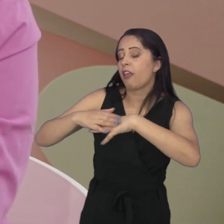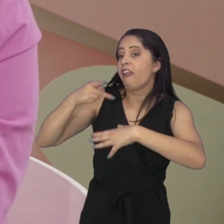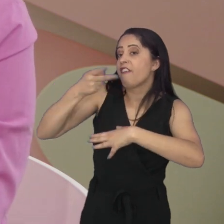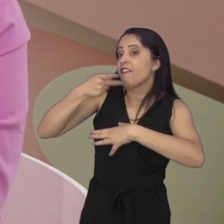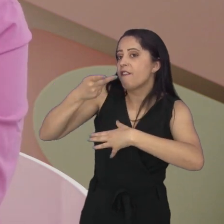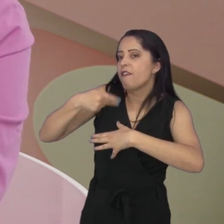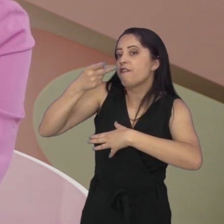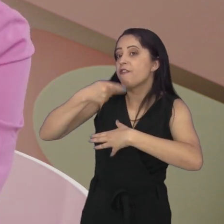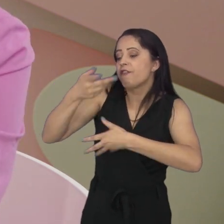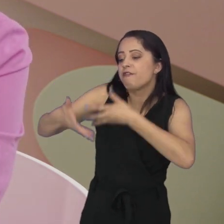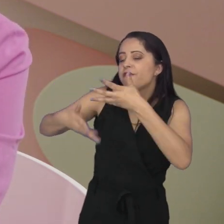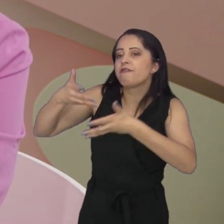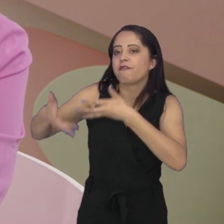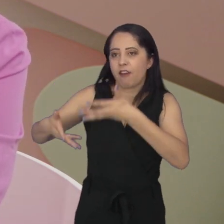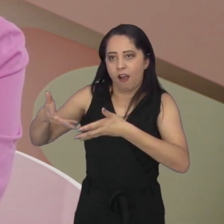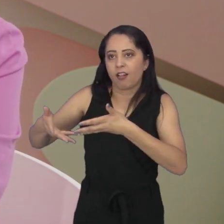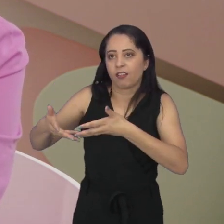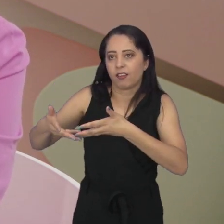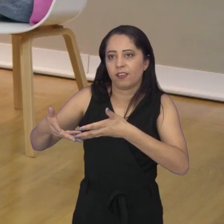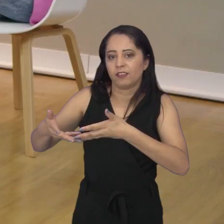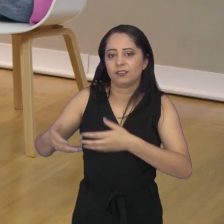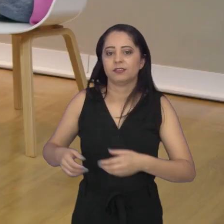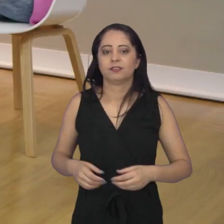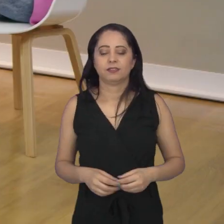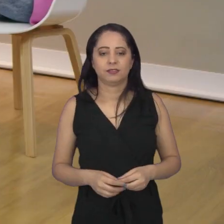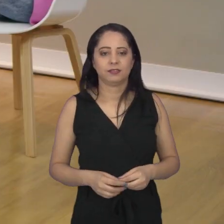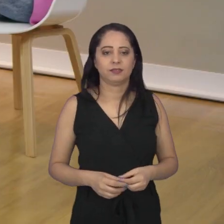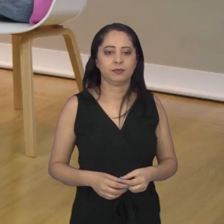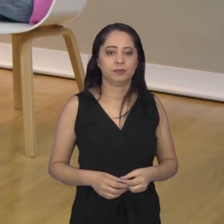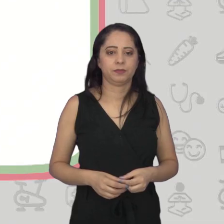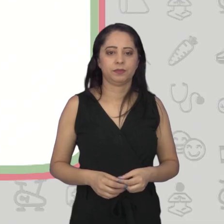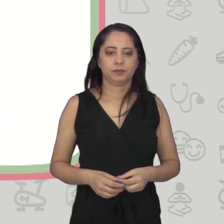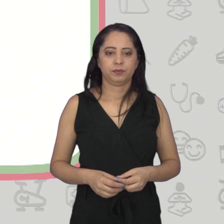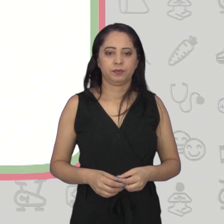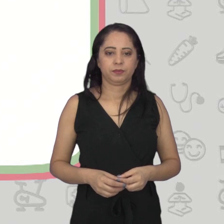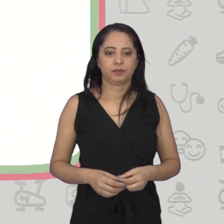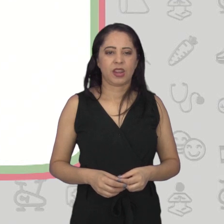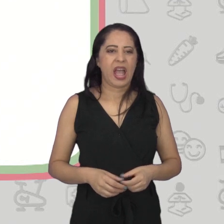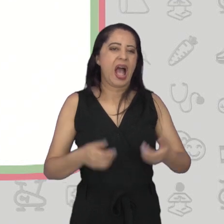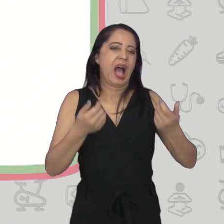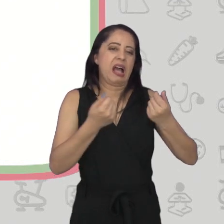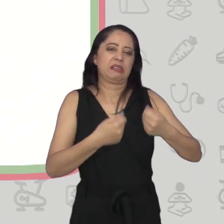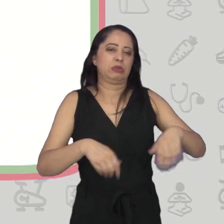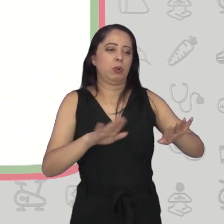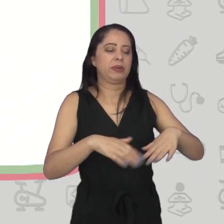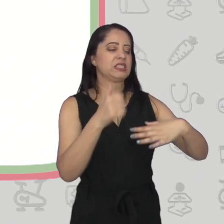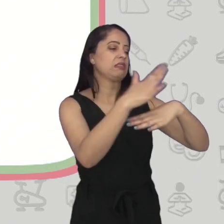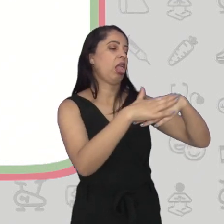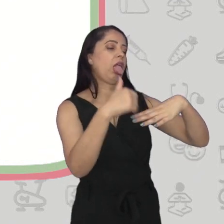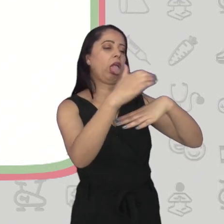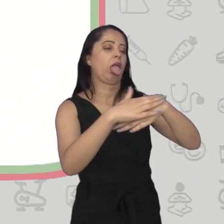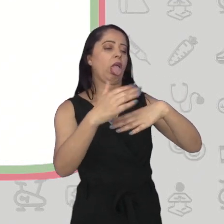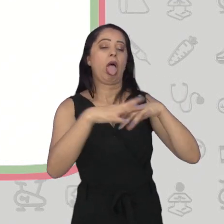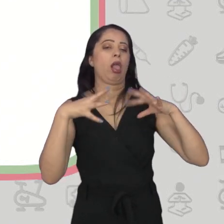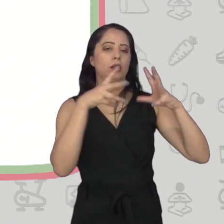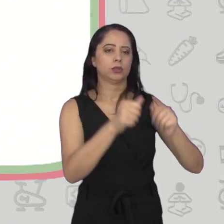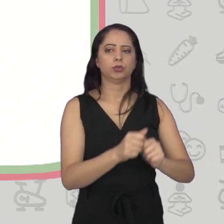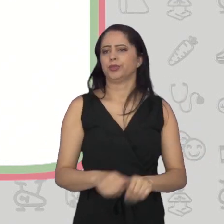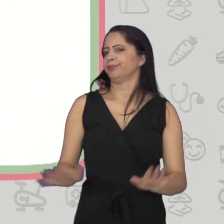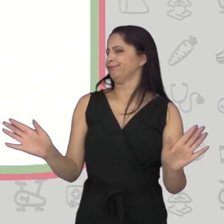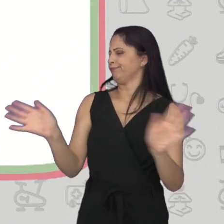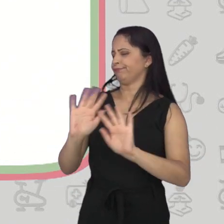para ser visto como você quer ser? Ótimo. Não se sinta obrigado a agradar todos. Jamais. Temos que